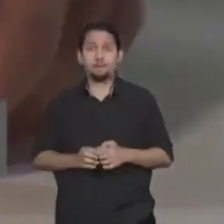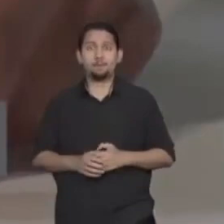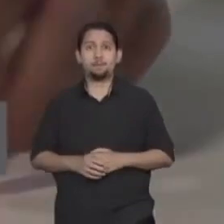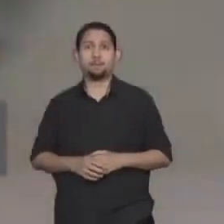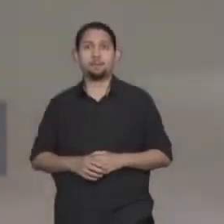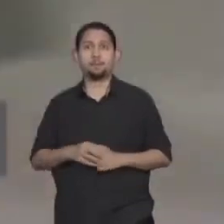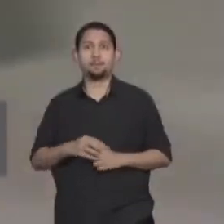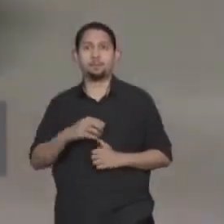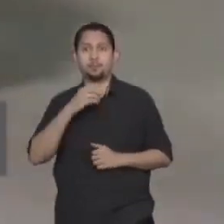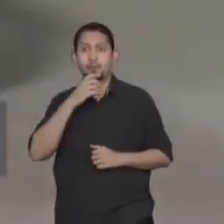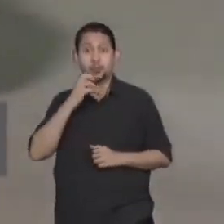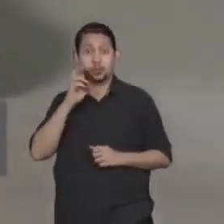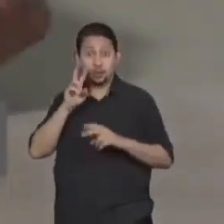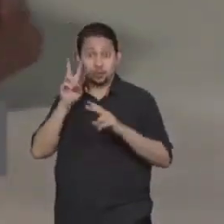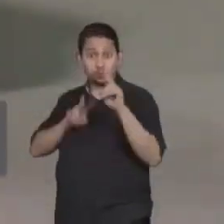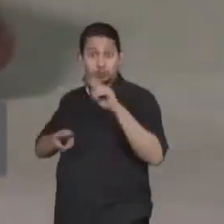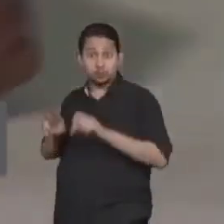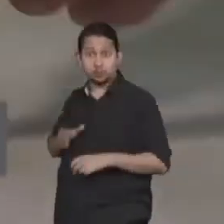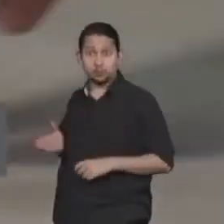Só para vocês verem aqui,